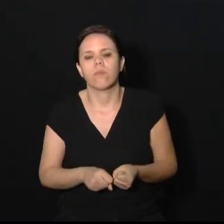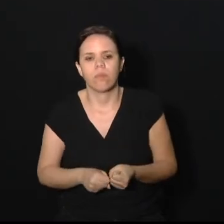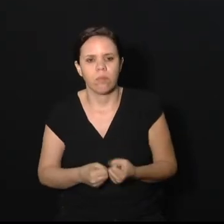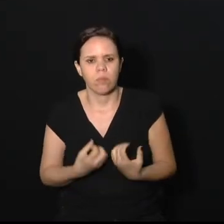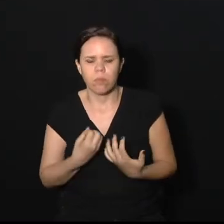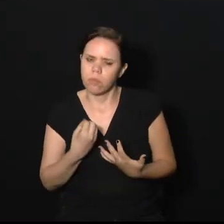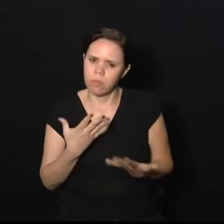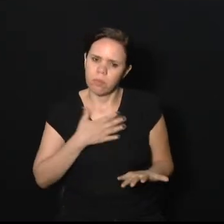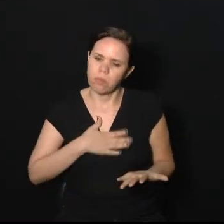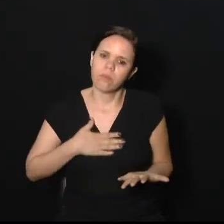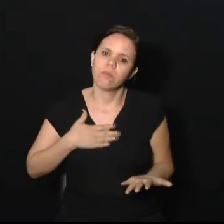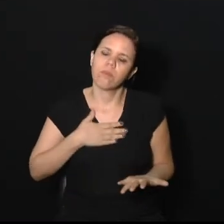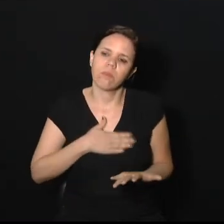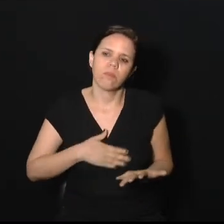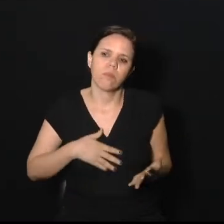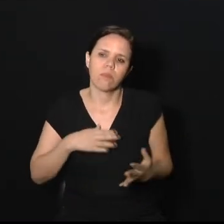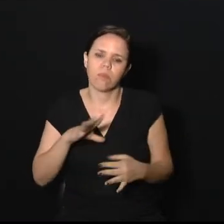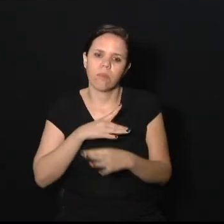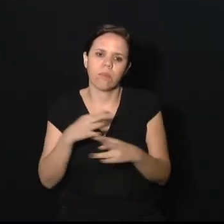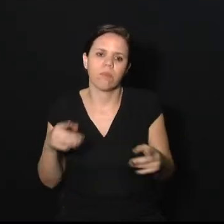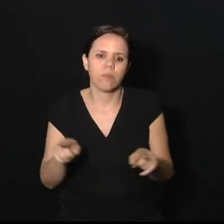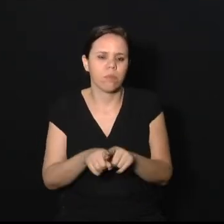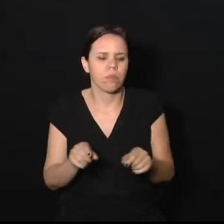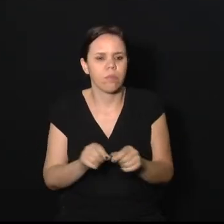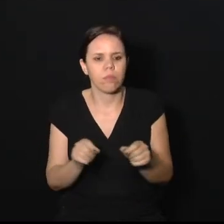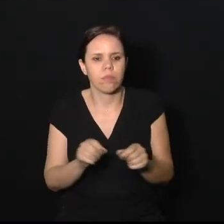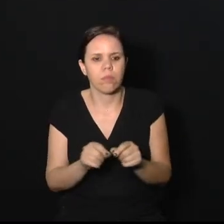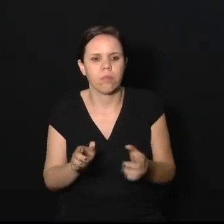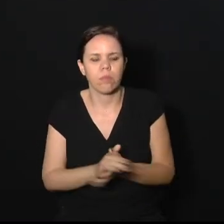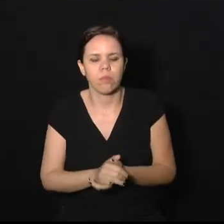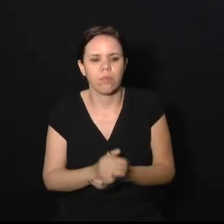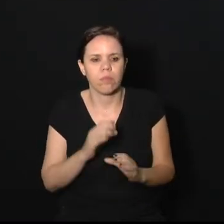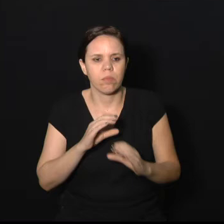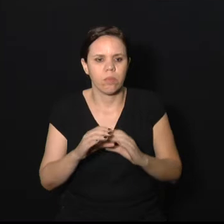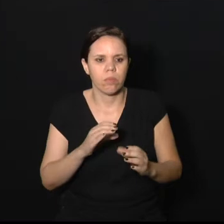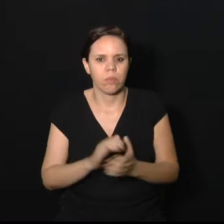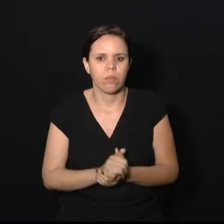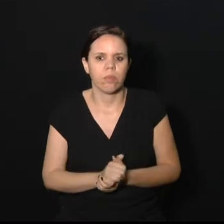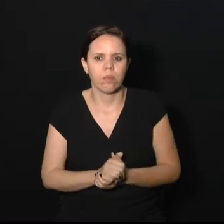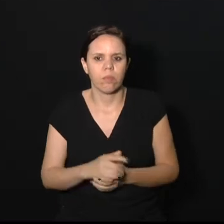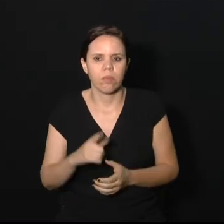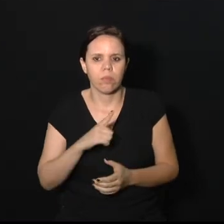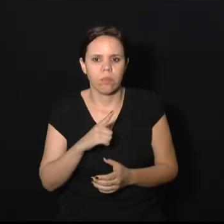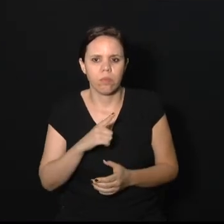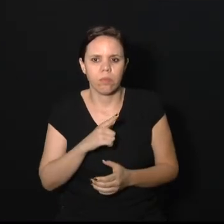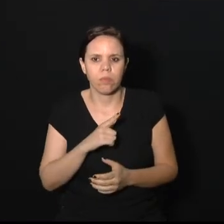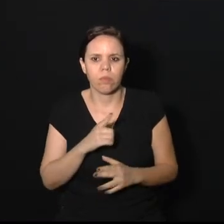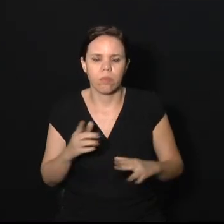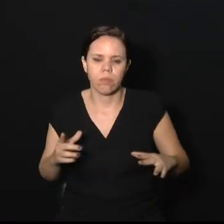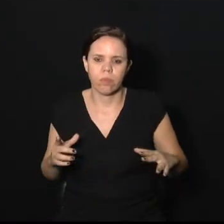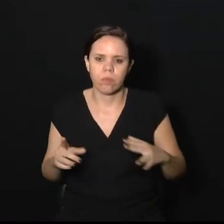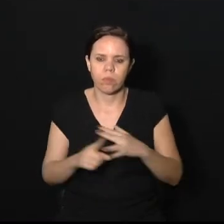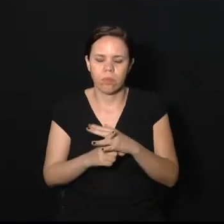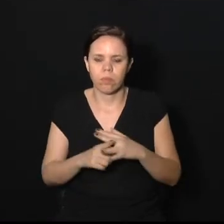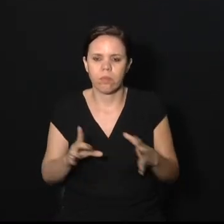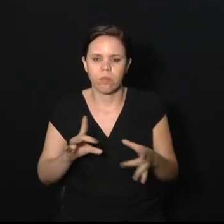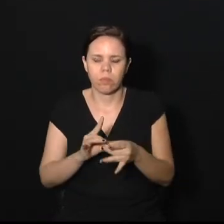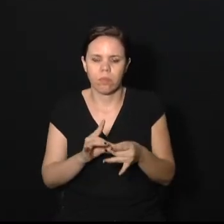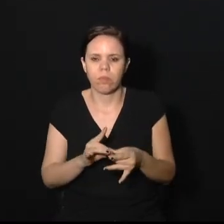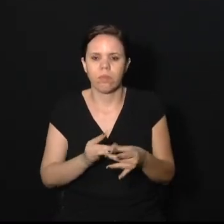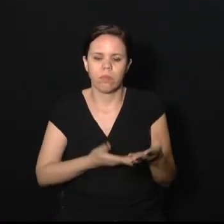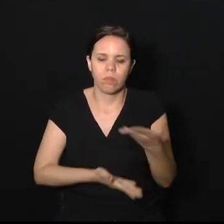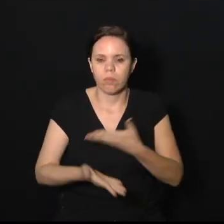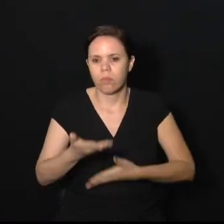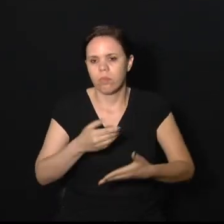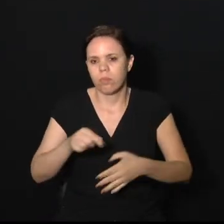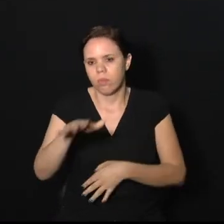boas práticas, né, para que as cidades também façam e se comuniquem para ter uma integratividade das áreas, né, para ter